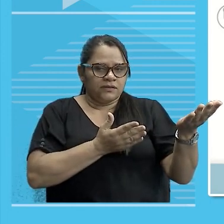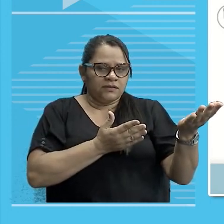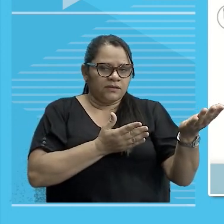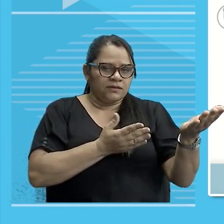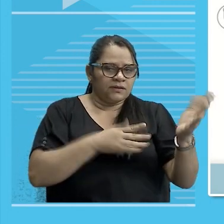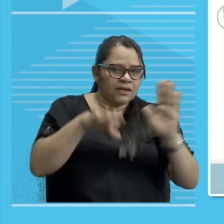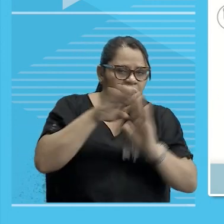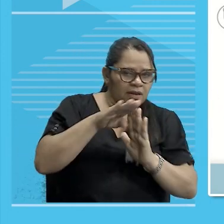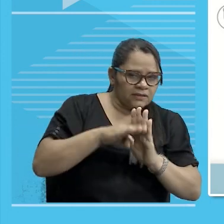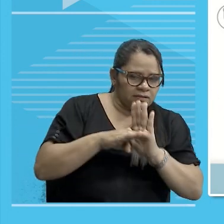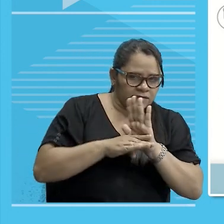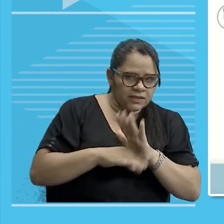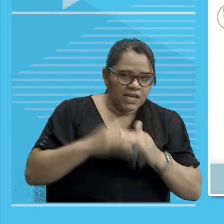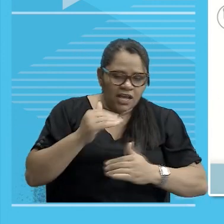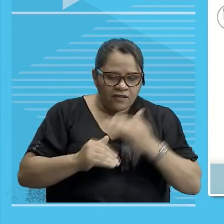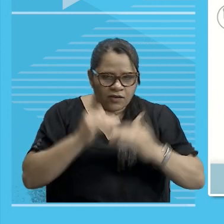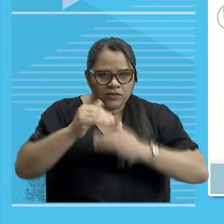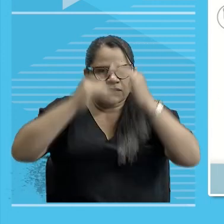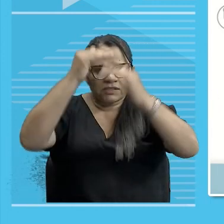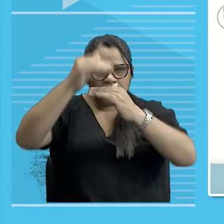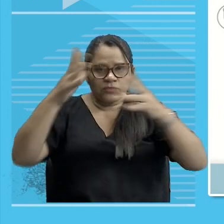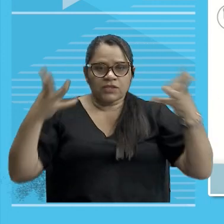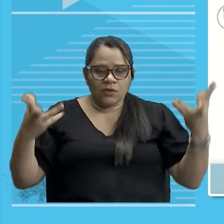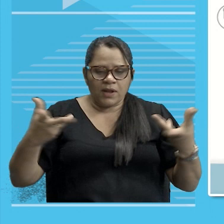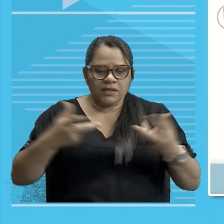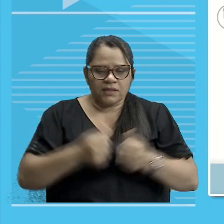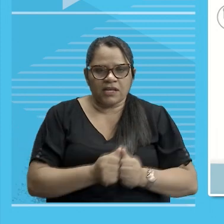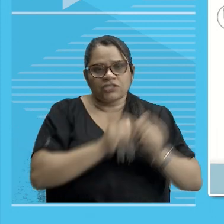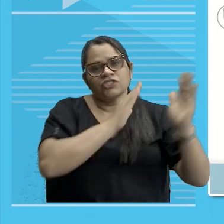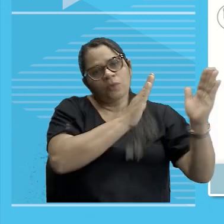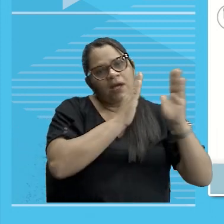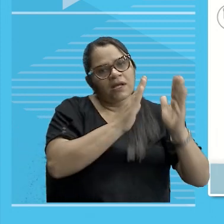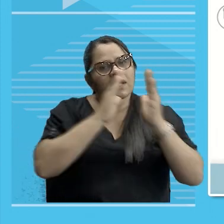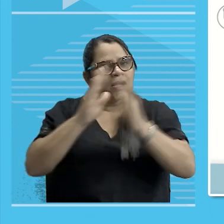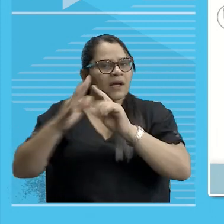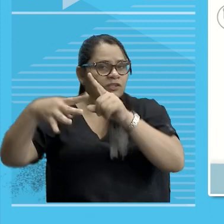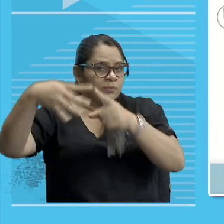classifica a evolução da qualidade em quatro eras